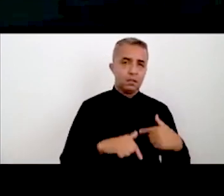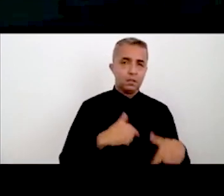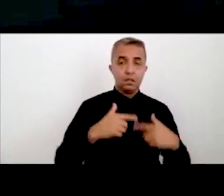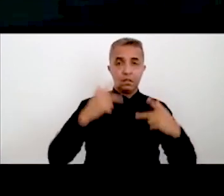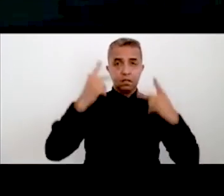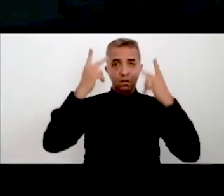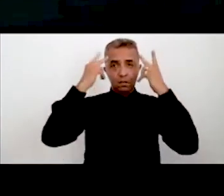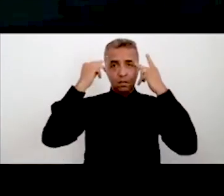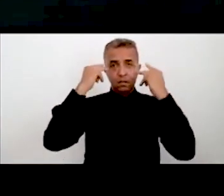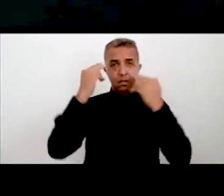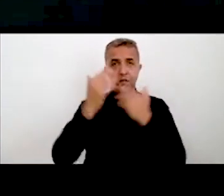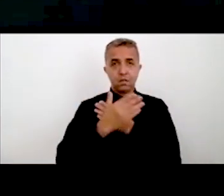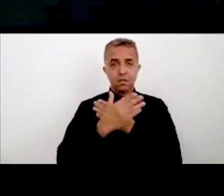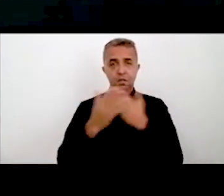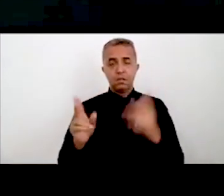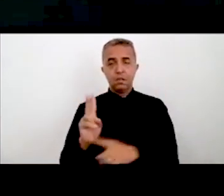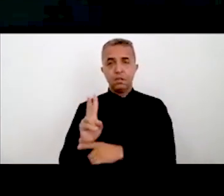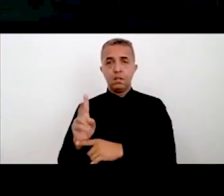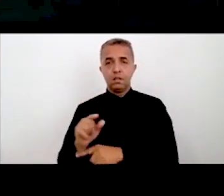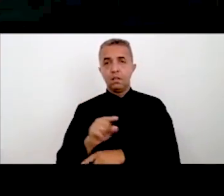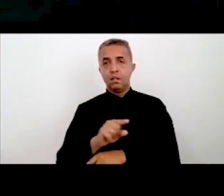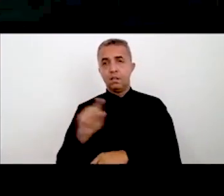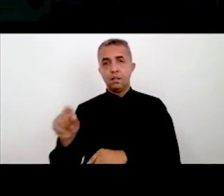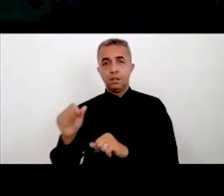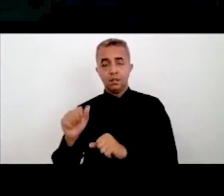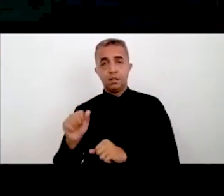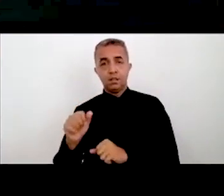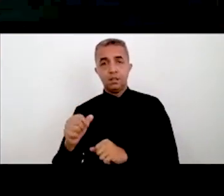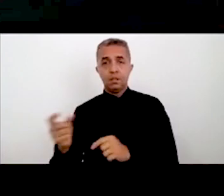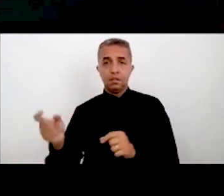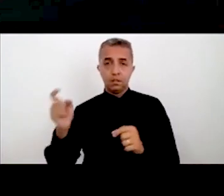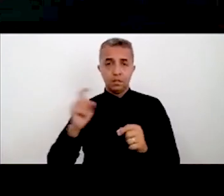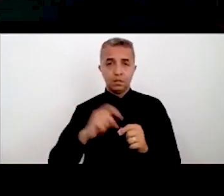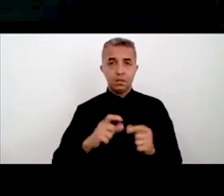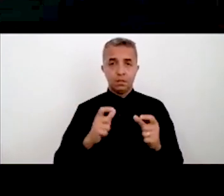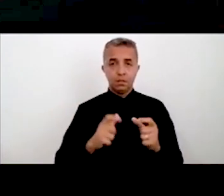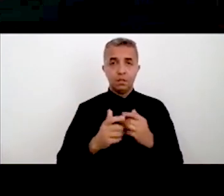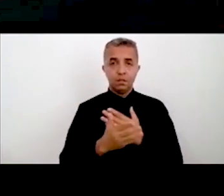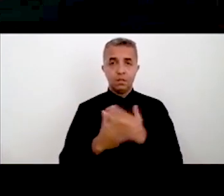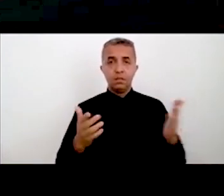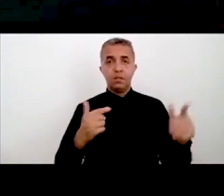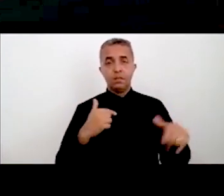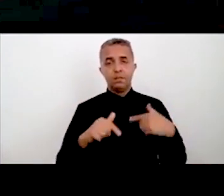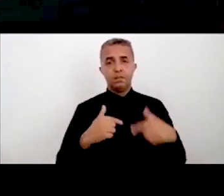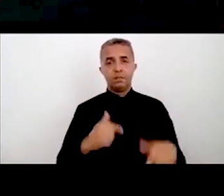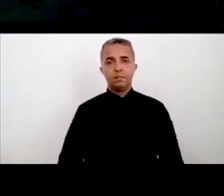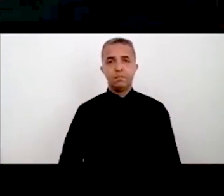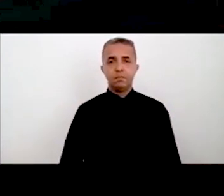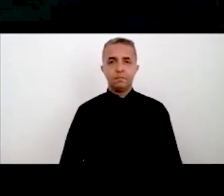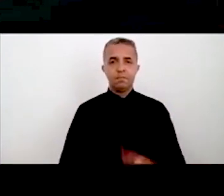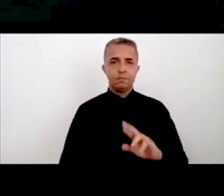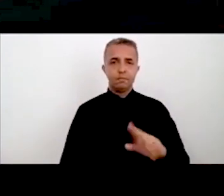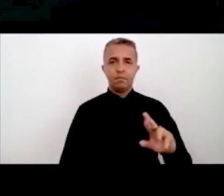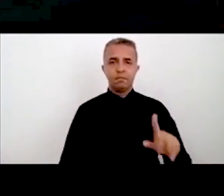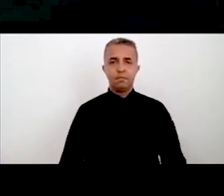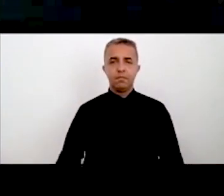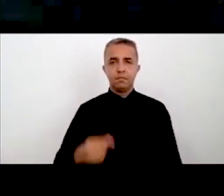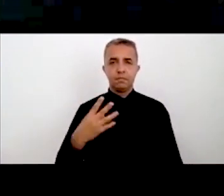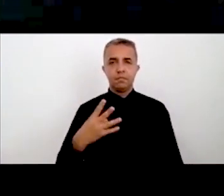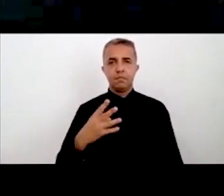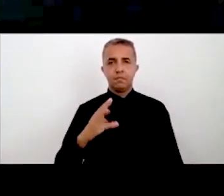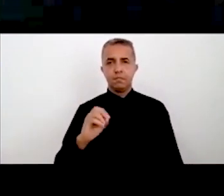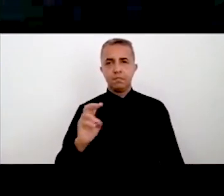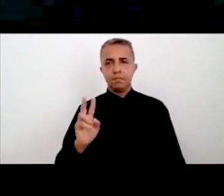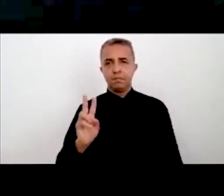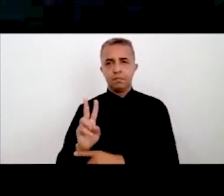vigilantes, né? Eles possam voltar para a sua unidade, é como o Taylor falou, né? Não são 400 vigilantes, né?